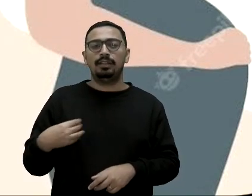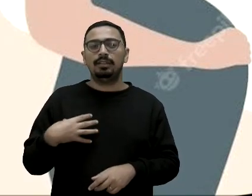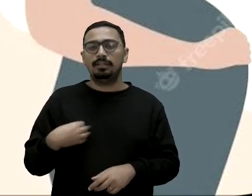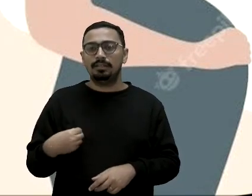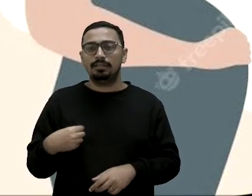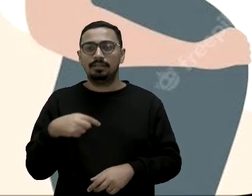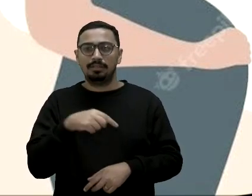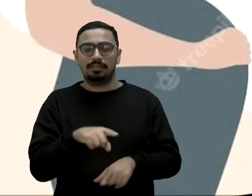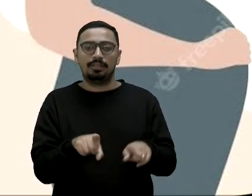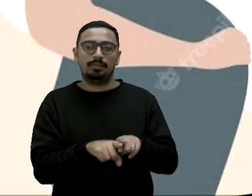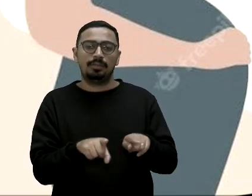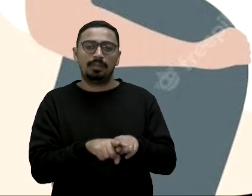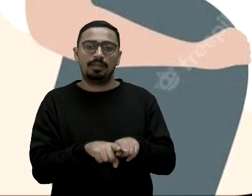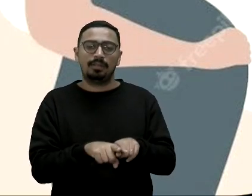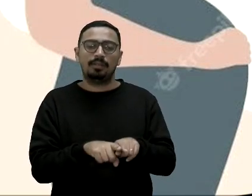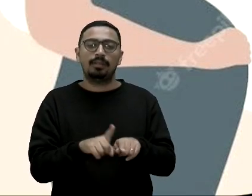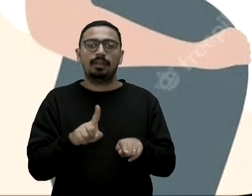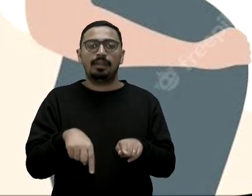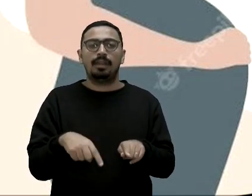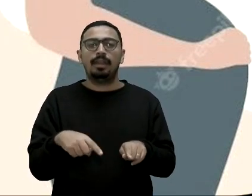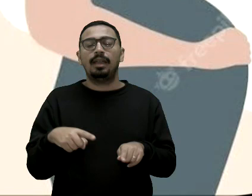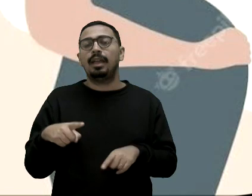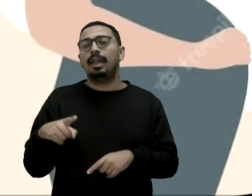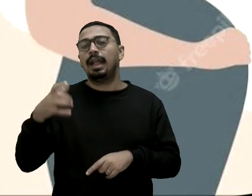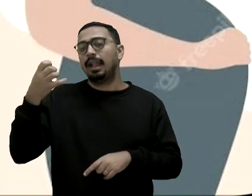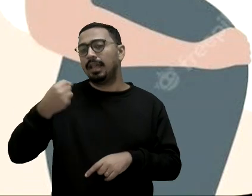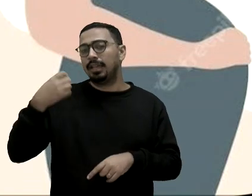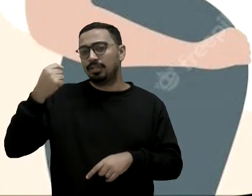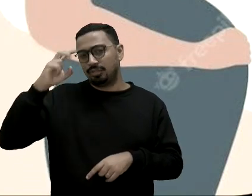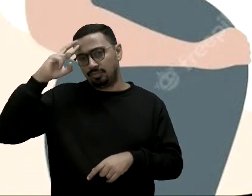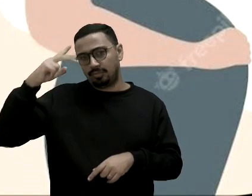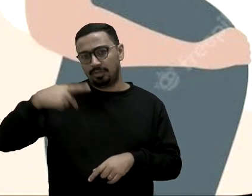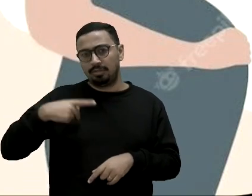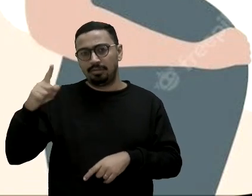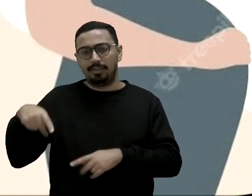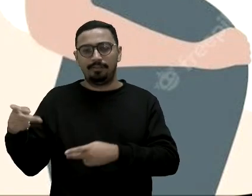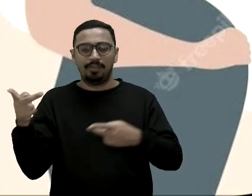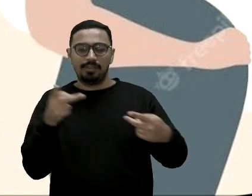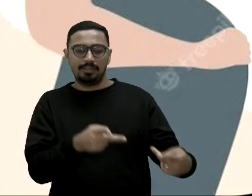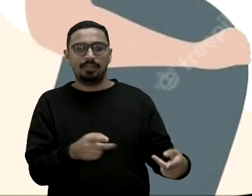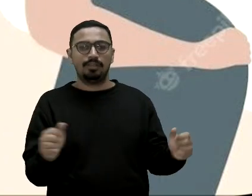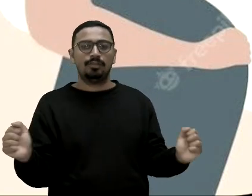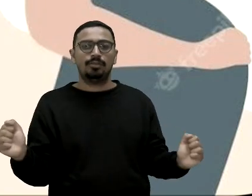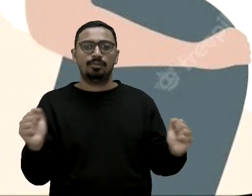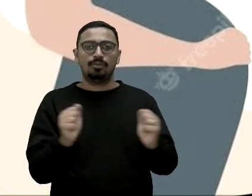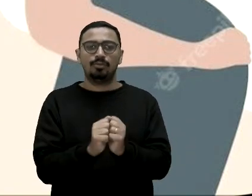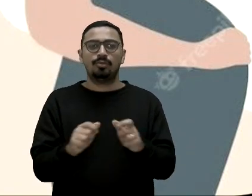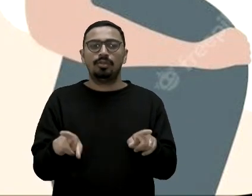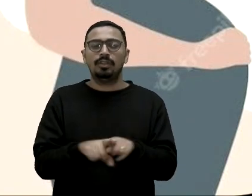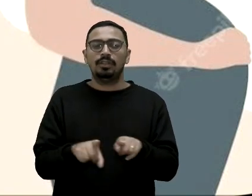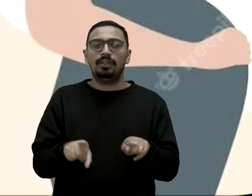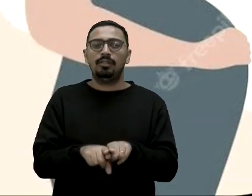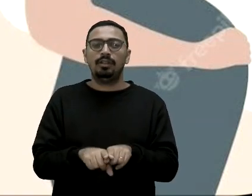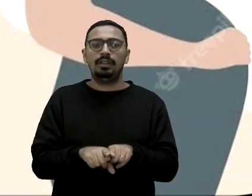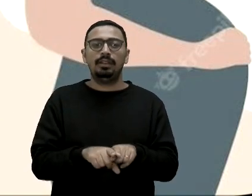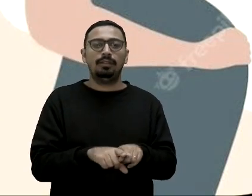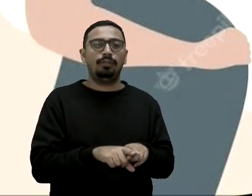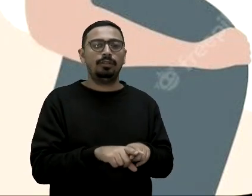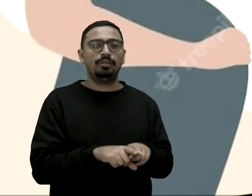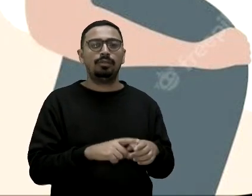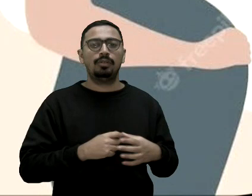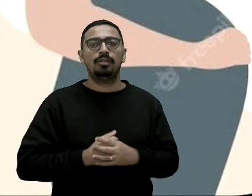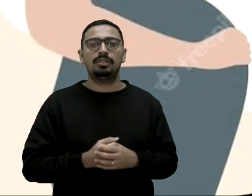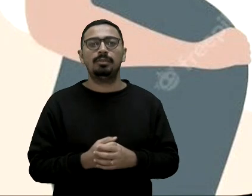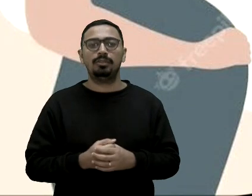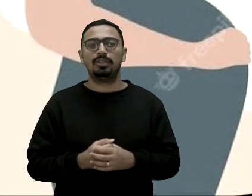faz visitas às unidades de saúde e faz esse grupo junto com as gestantes, passando orientações